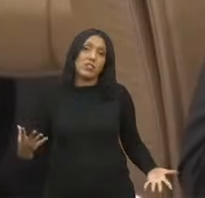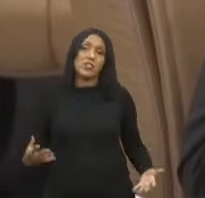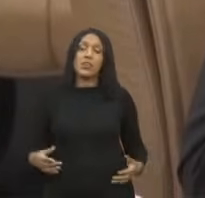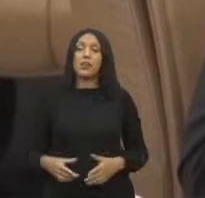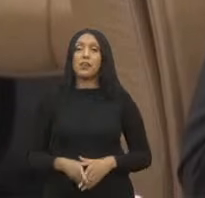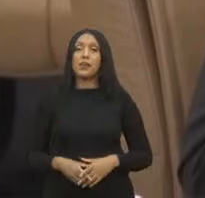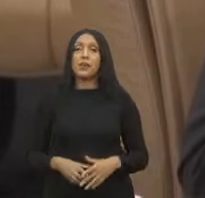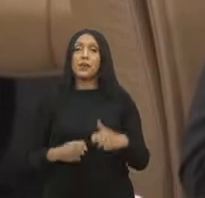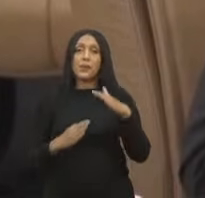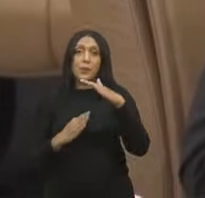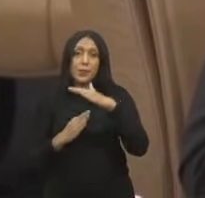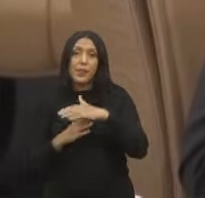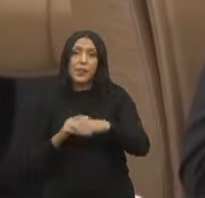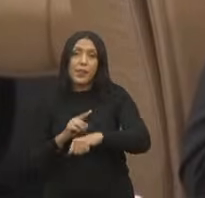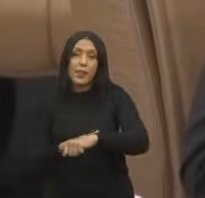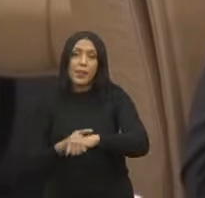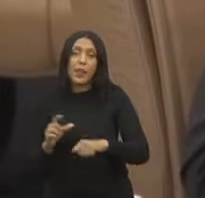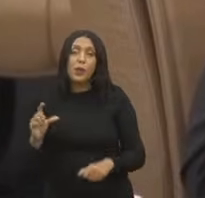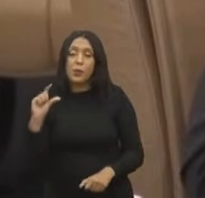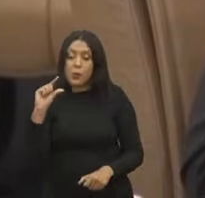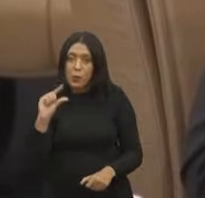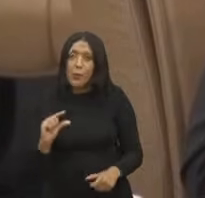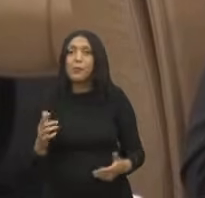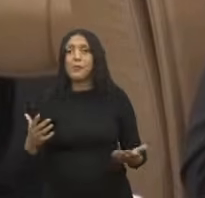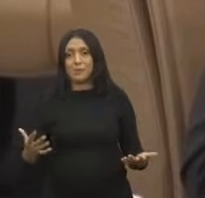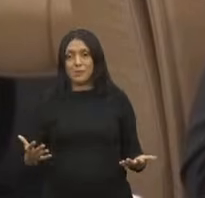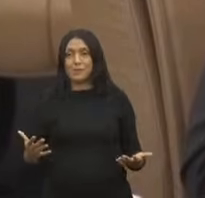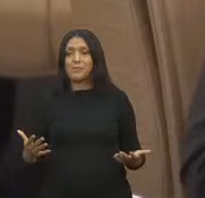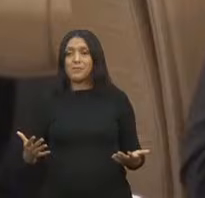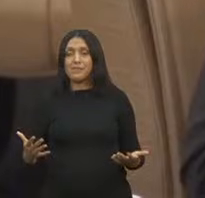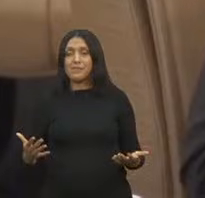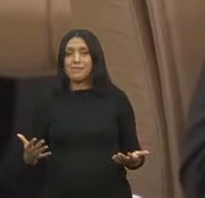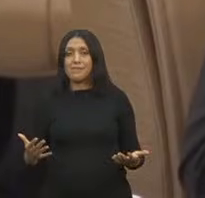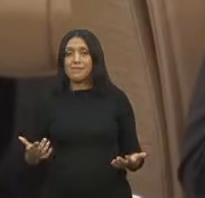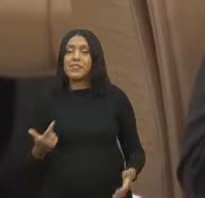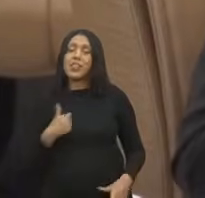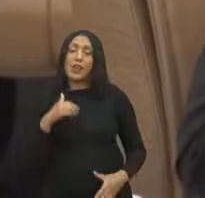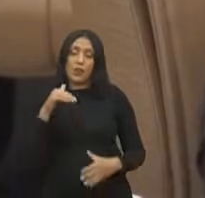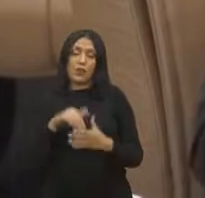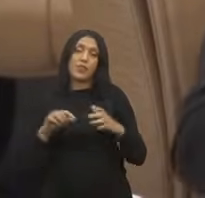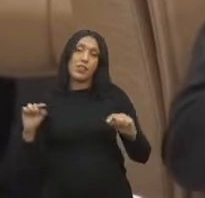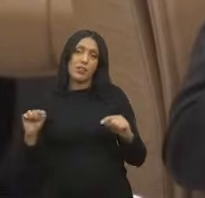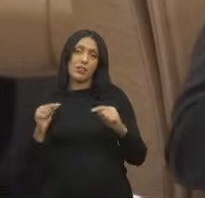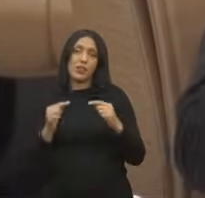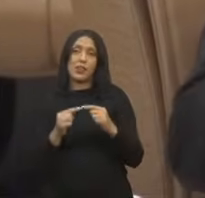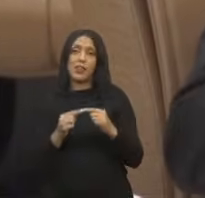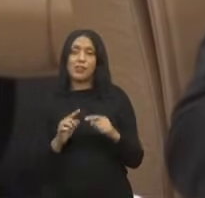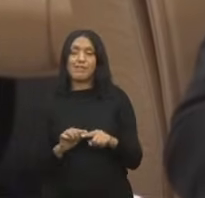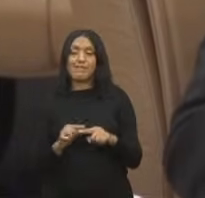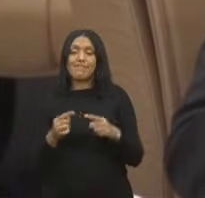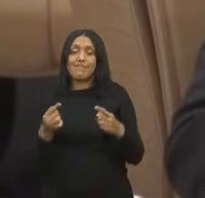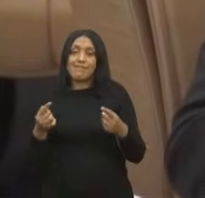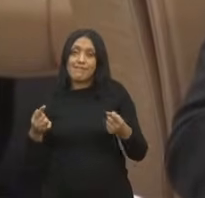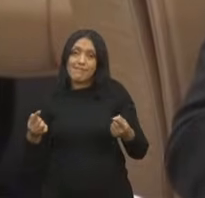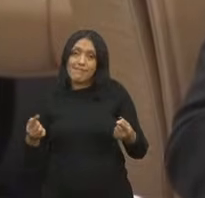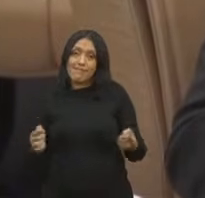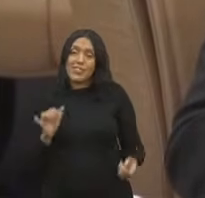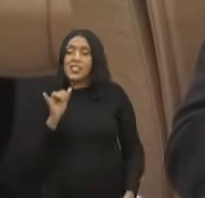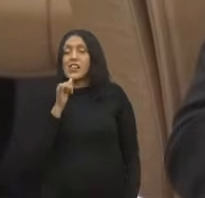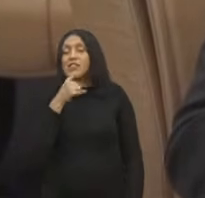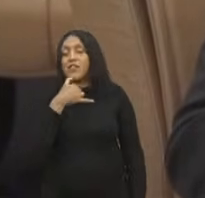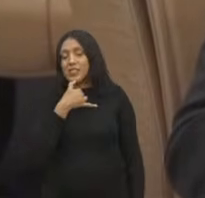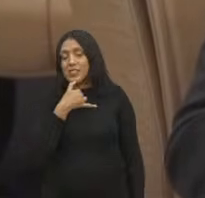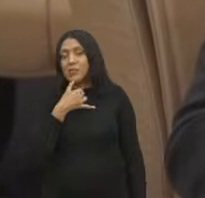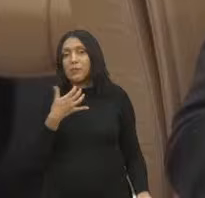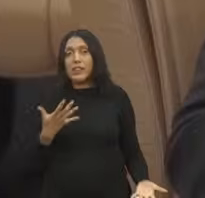uma vez, eu estou repetindo isso, e mais uma vez isso está acontecendo. Então, meu voto vai ser favorável, mas com essa grande ressalva de que a gente